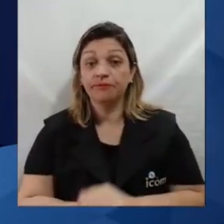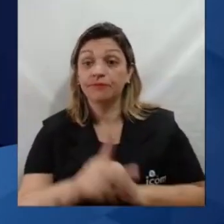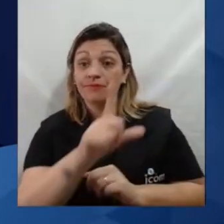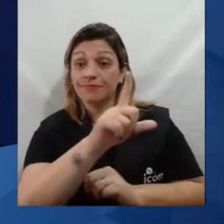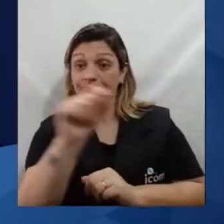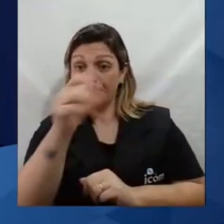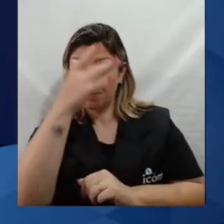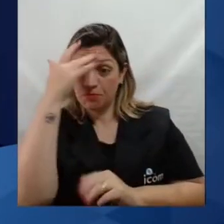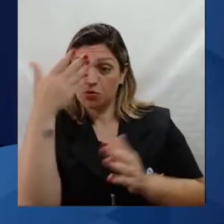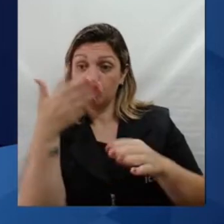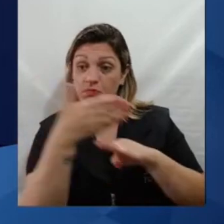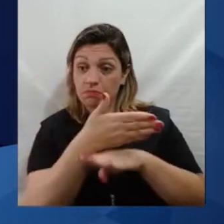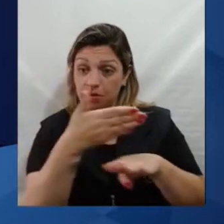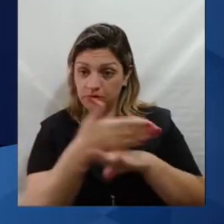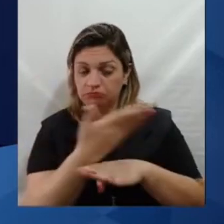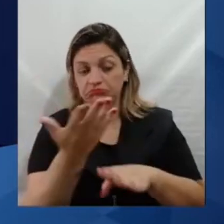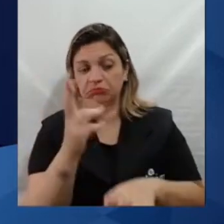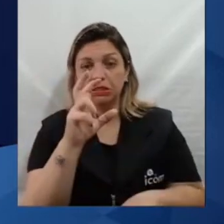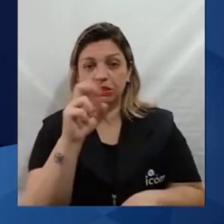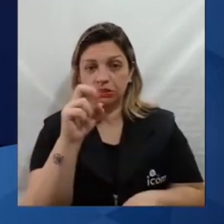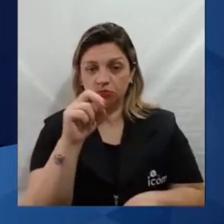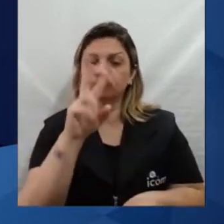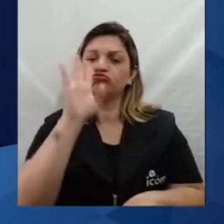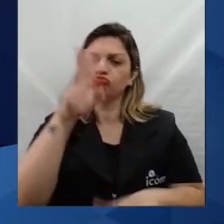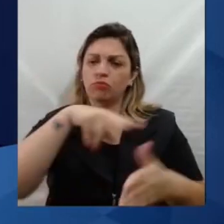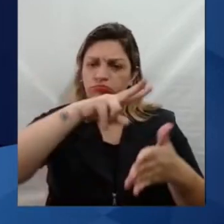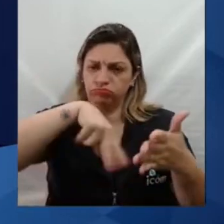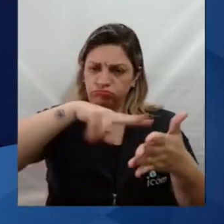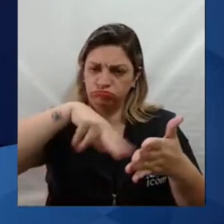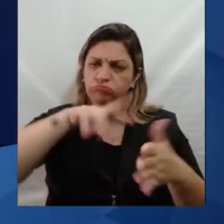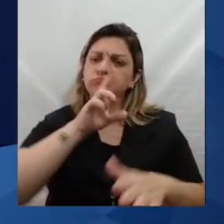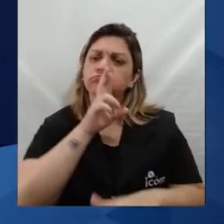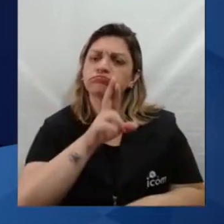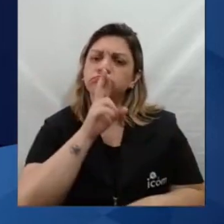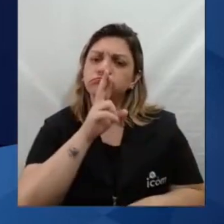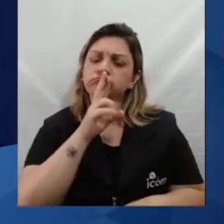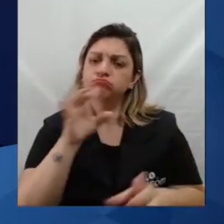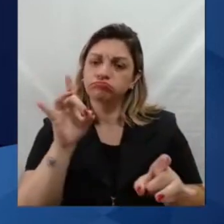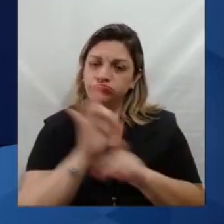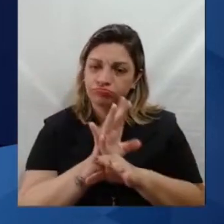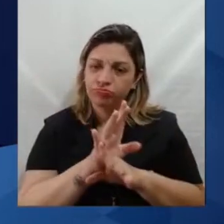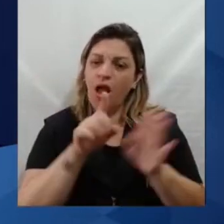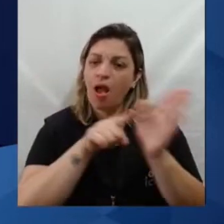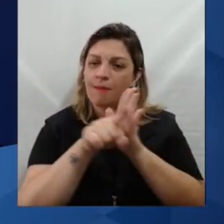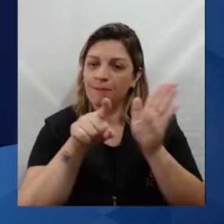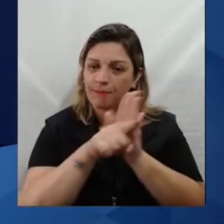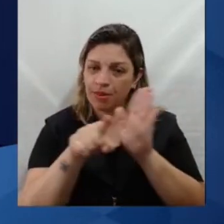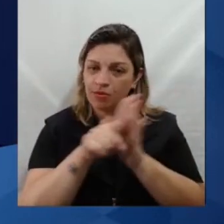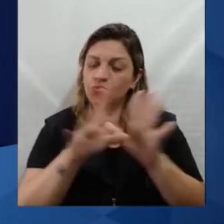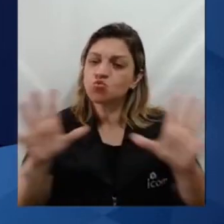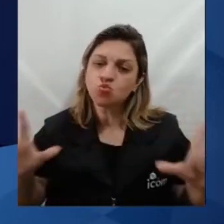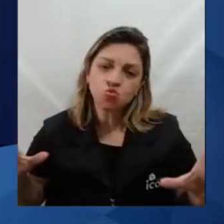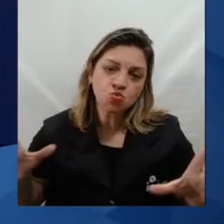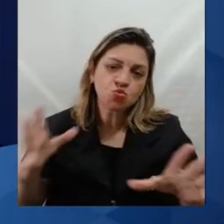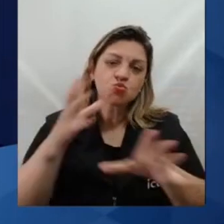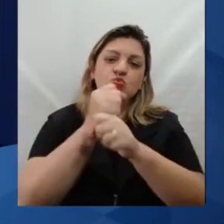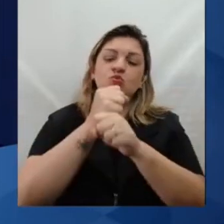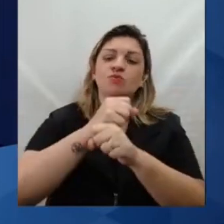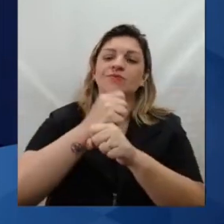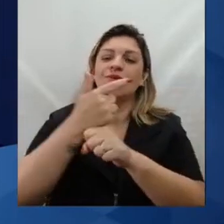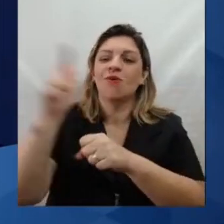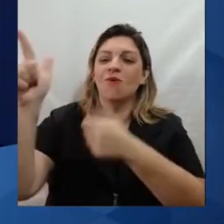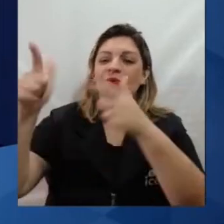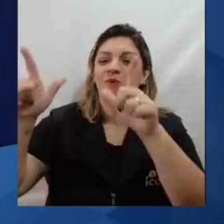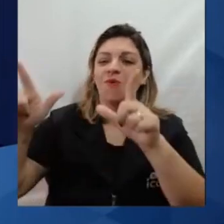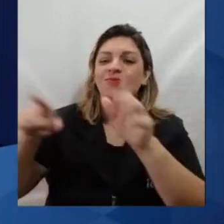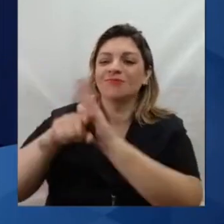50 participantes, eles também leram e responderam a versão final do questionário, junto com os outros questionários complementares do nosso